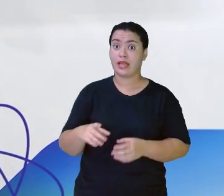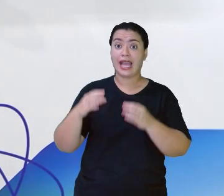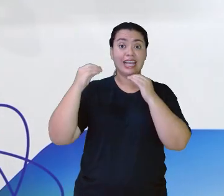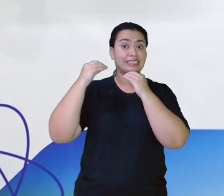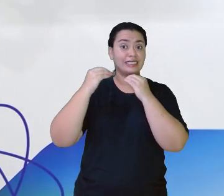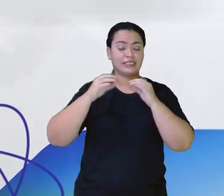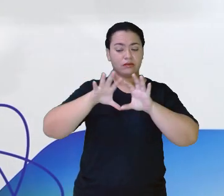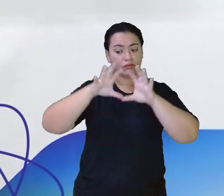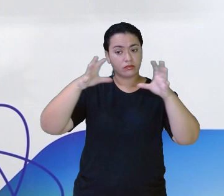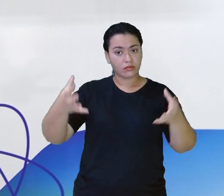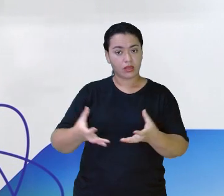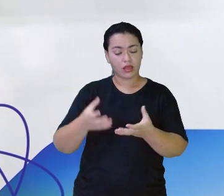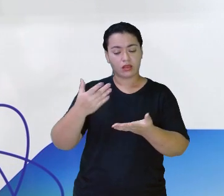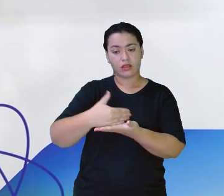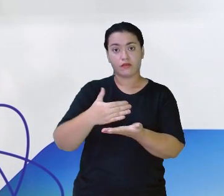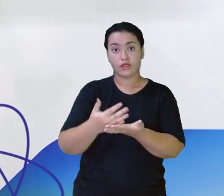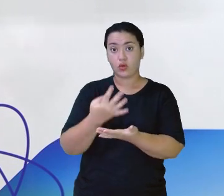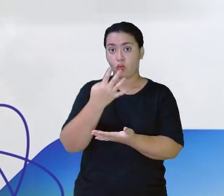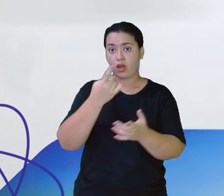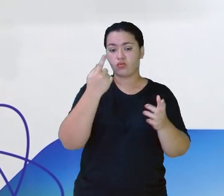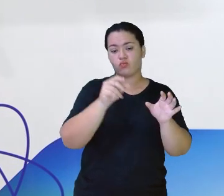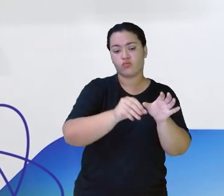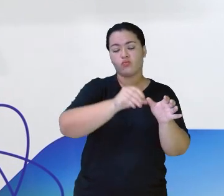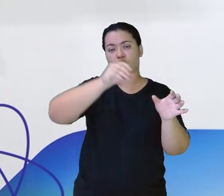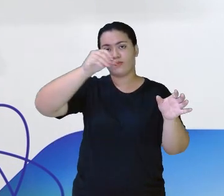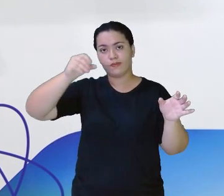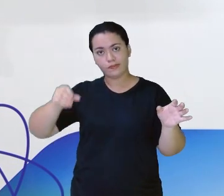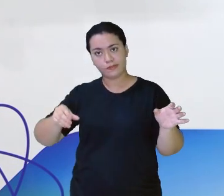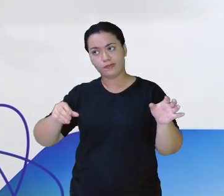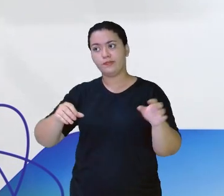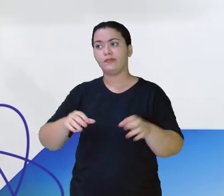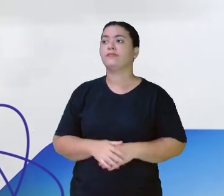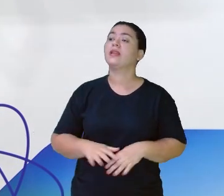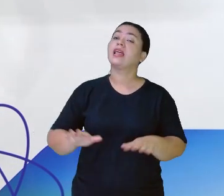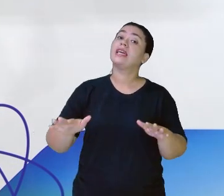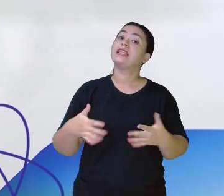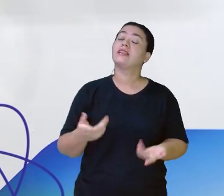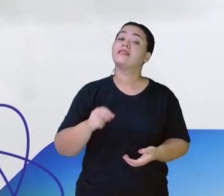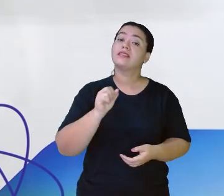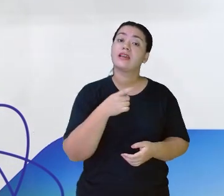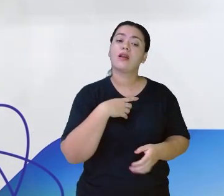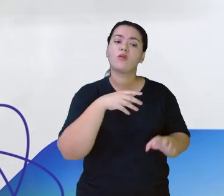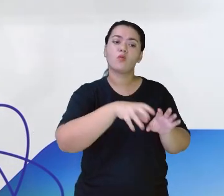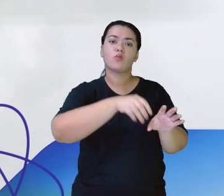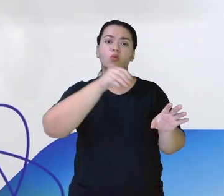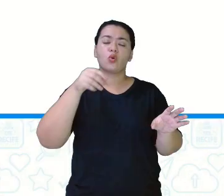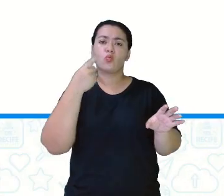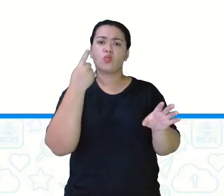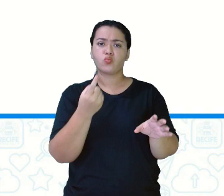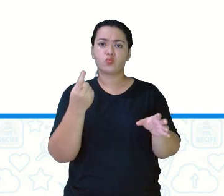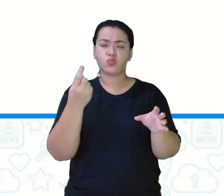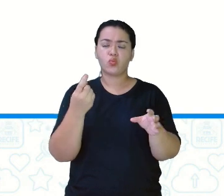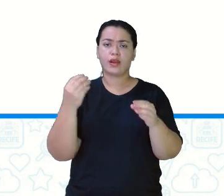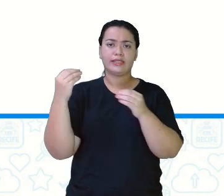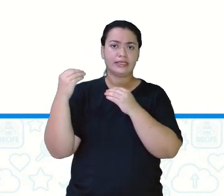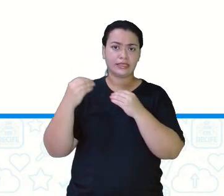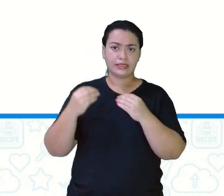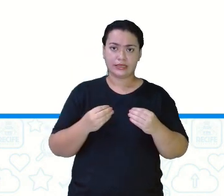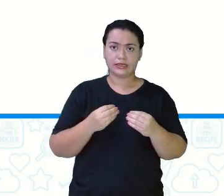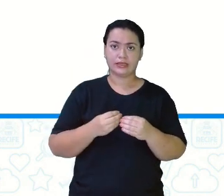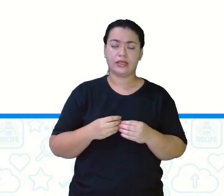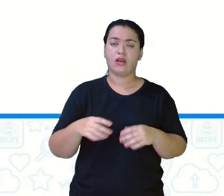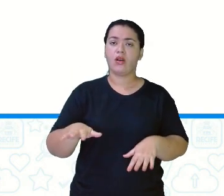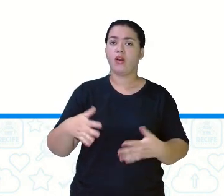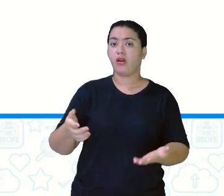dividida em 4, eu peguei uma de 4. Então, se eu peguei uma parte das